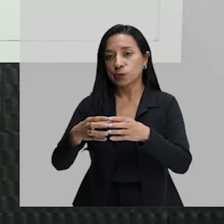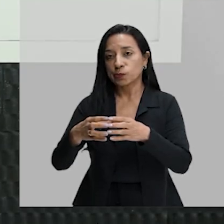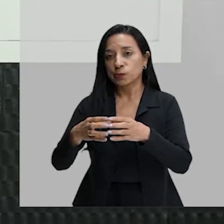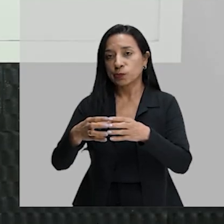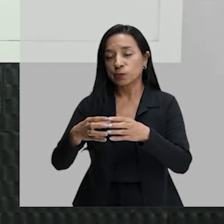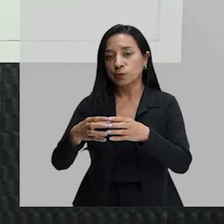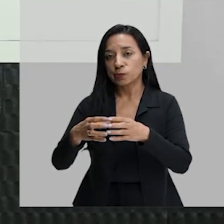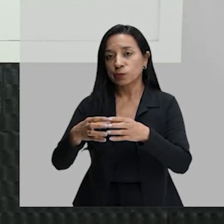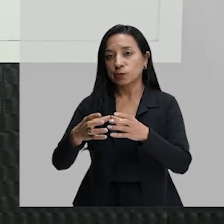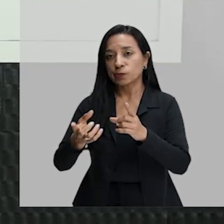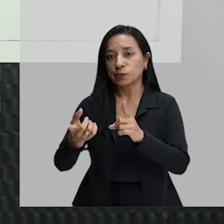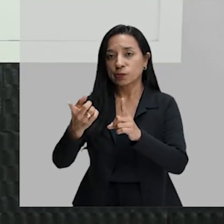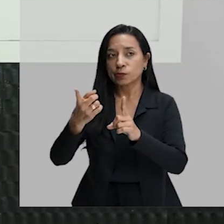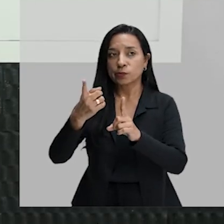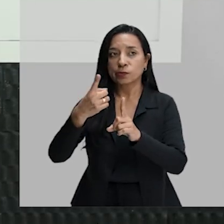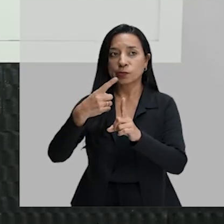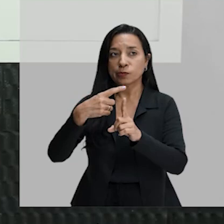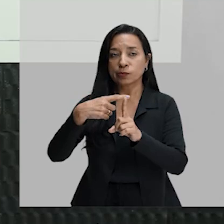Mais